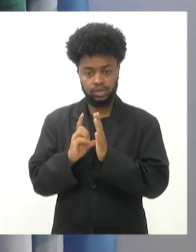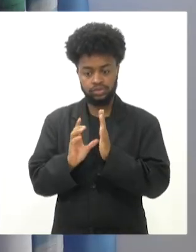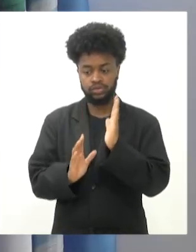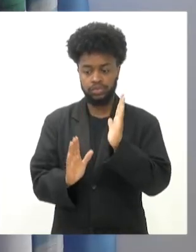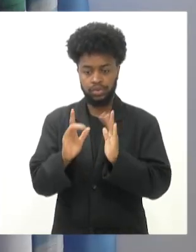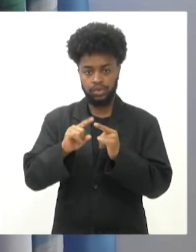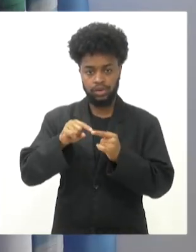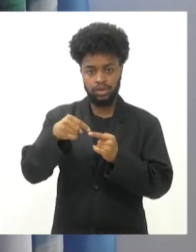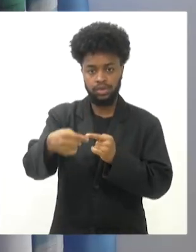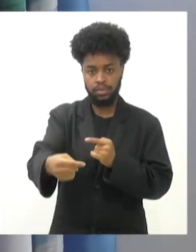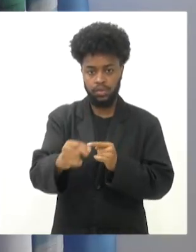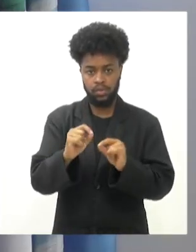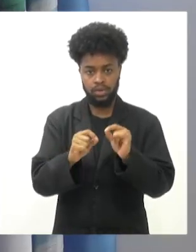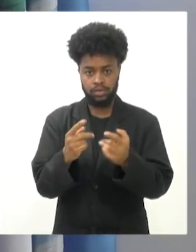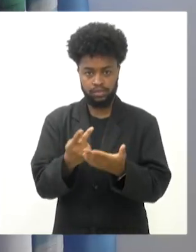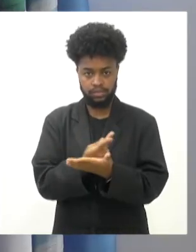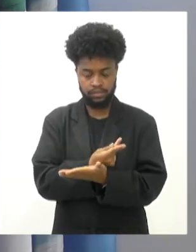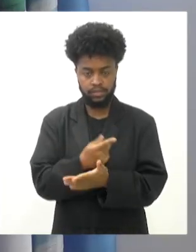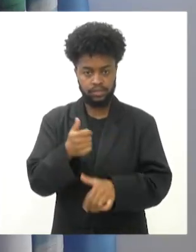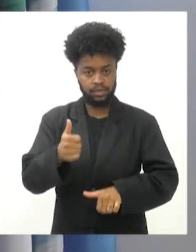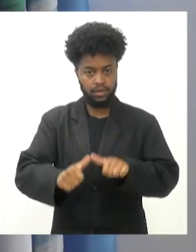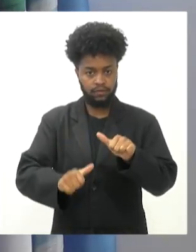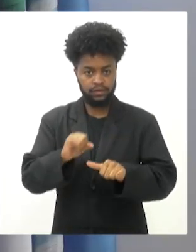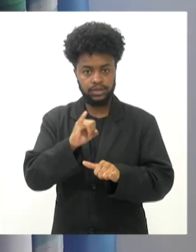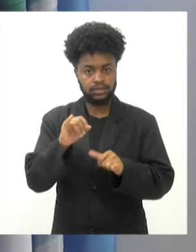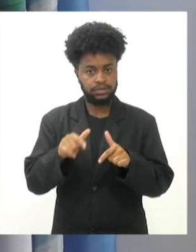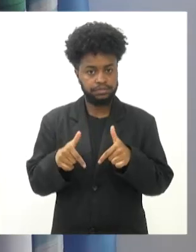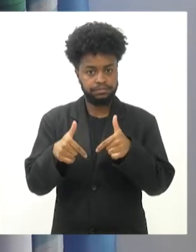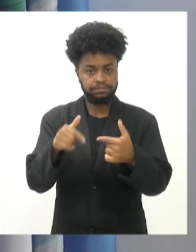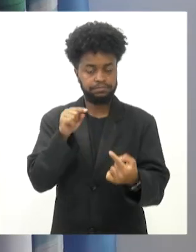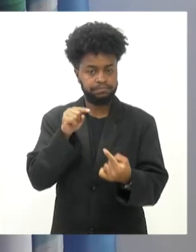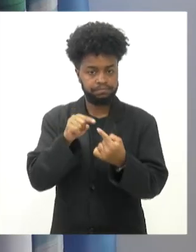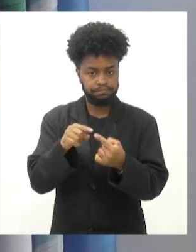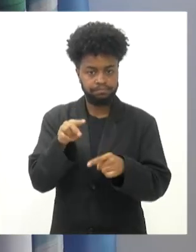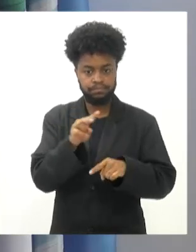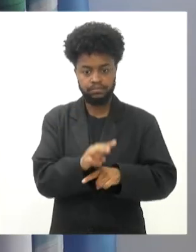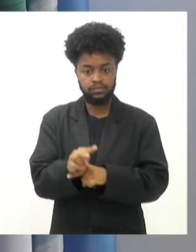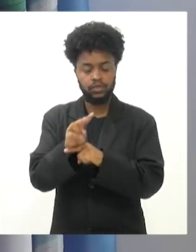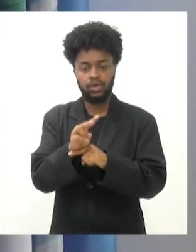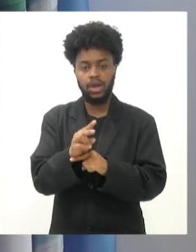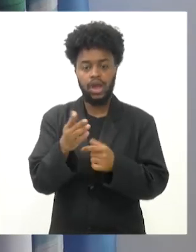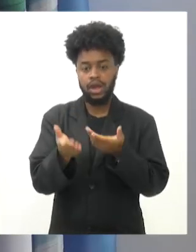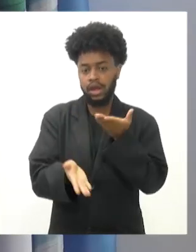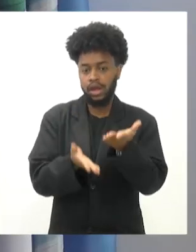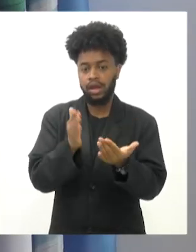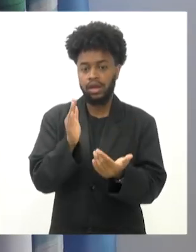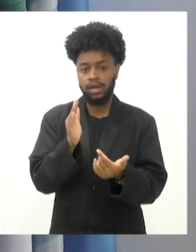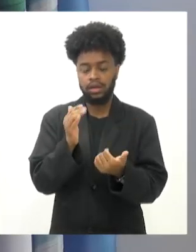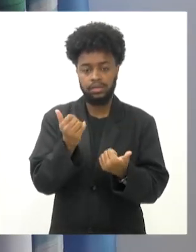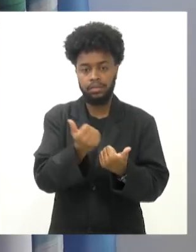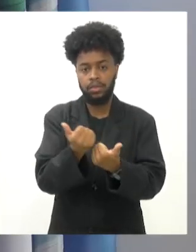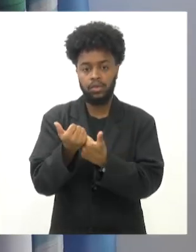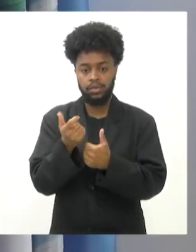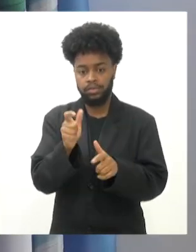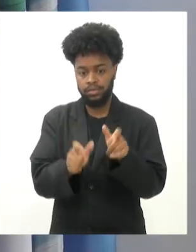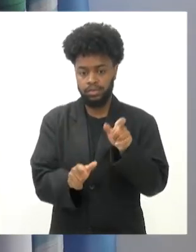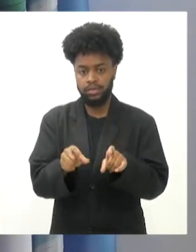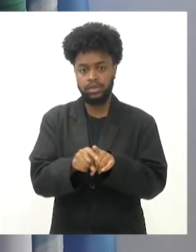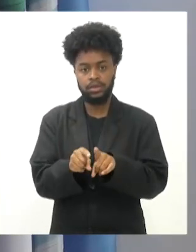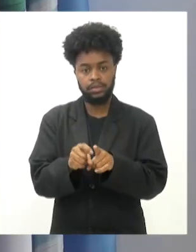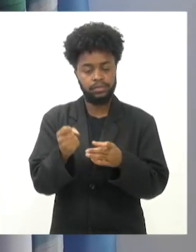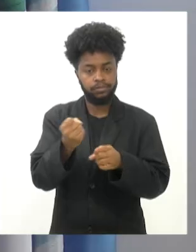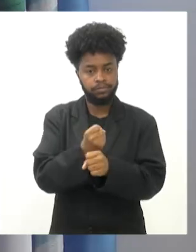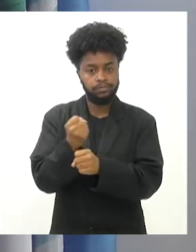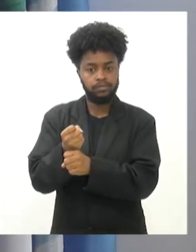o desastre, avaliando a efetividade das ações de prevenção, a resposta, a assistência às vítimas, a reconstrução e a